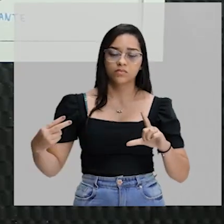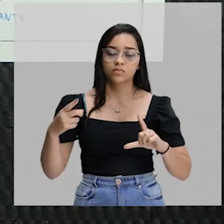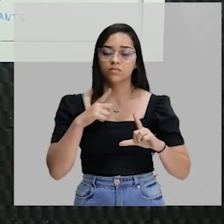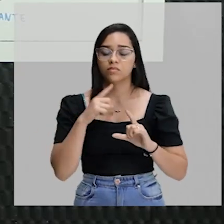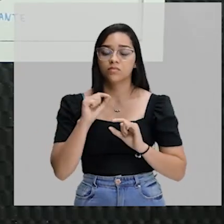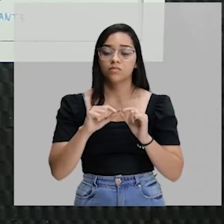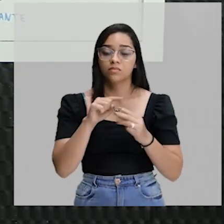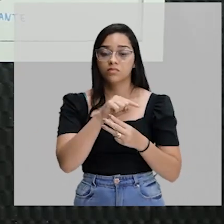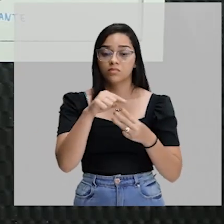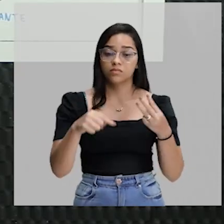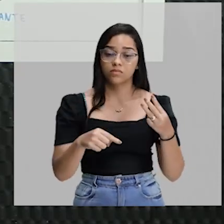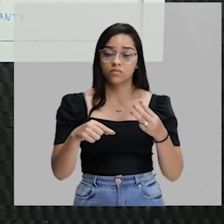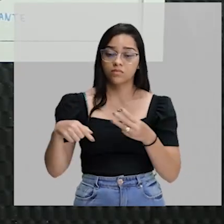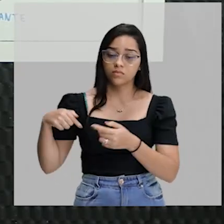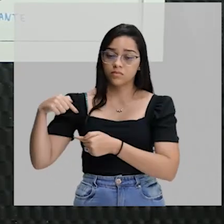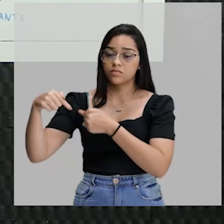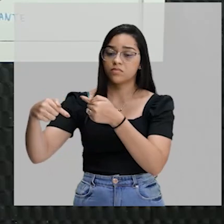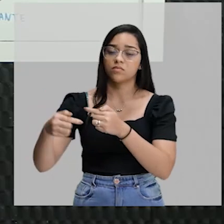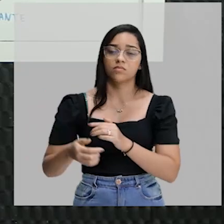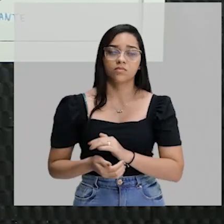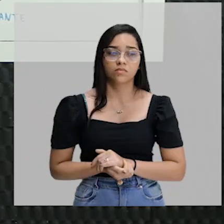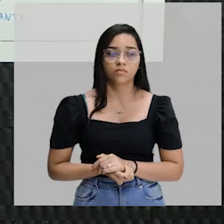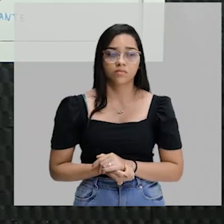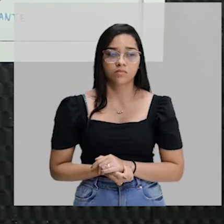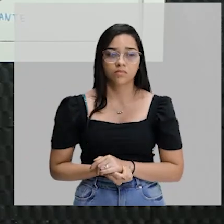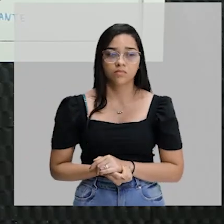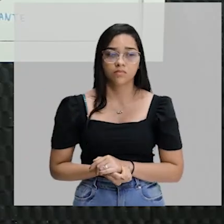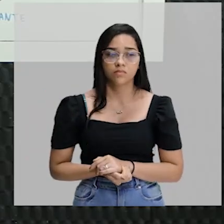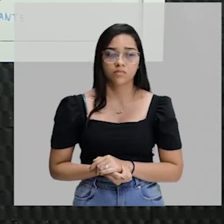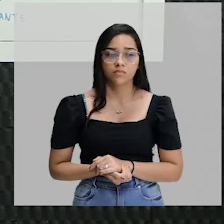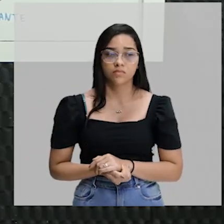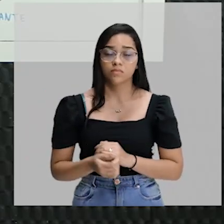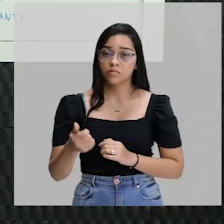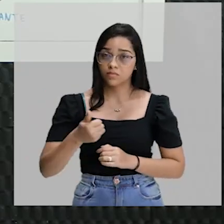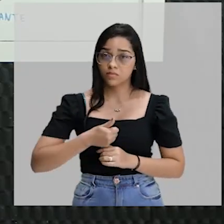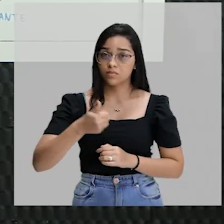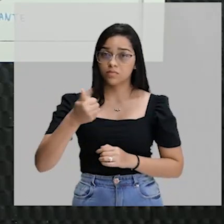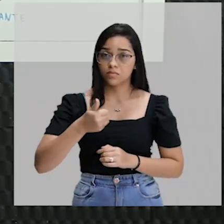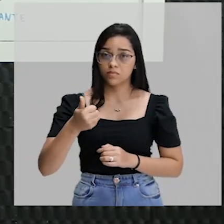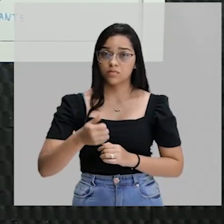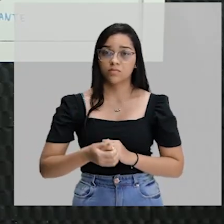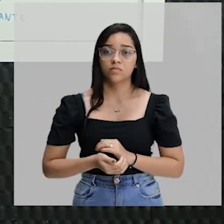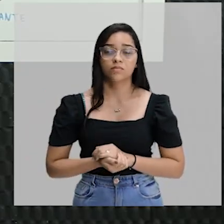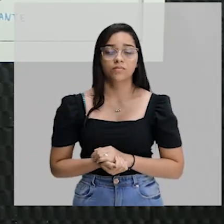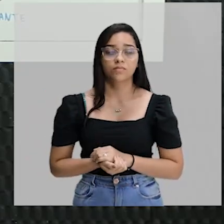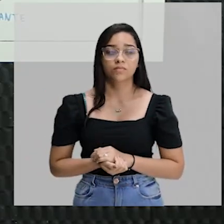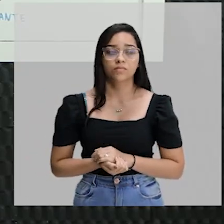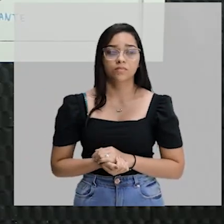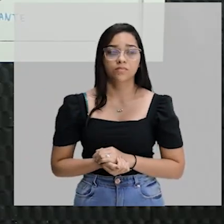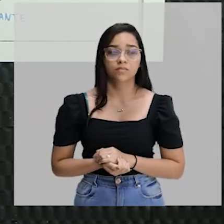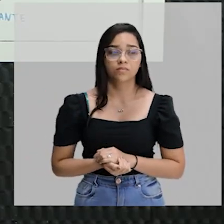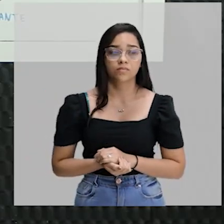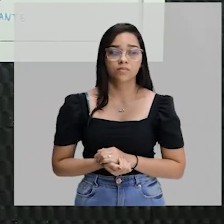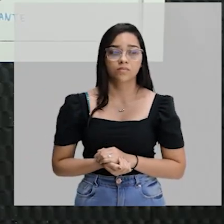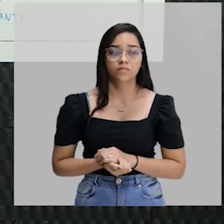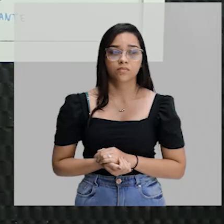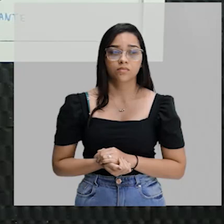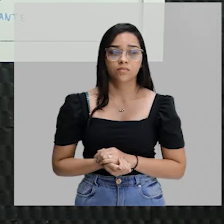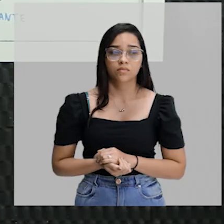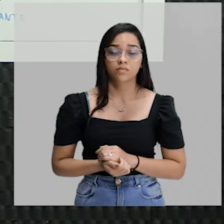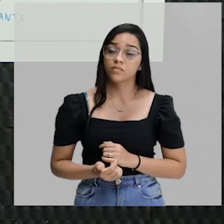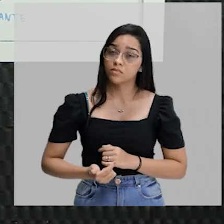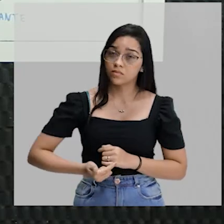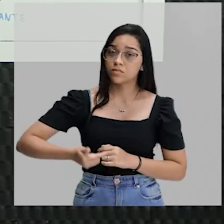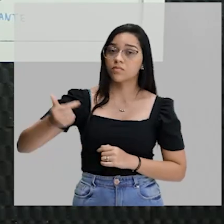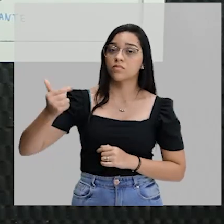aqui 3 gerações. Olha aqui, ó. Aqui é a linha da primeira geração, tá? Aqui eu tenho a linha